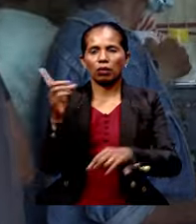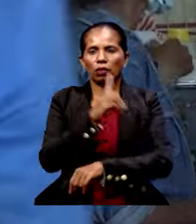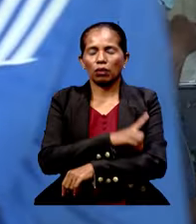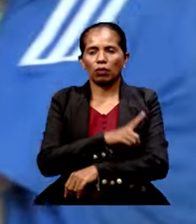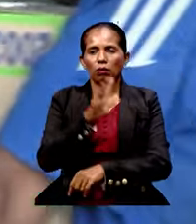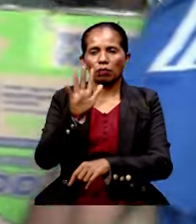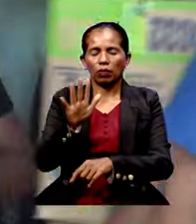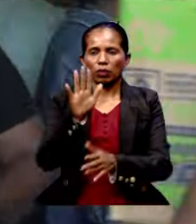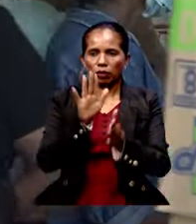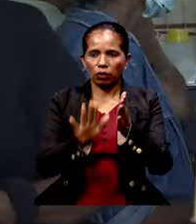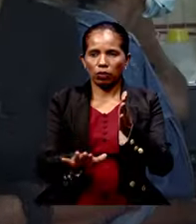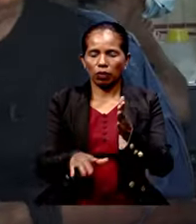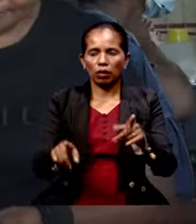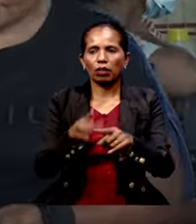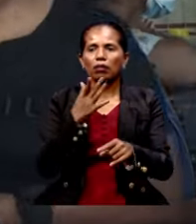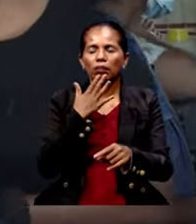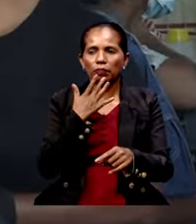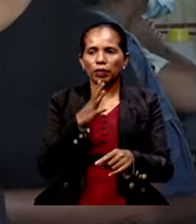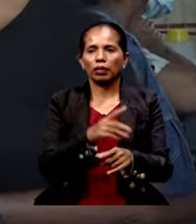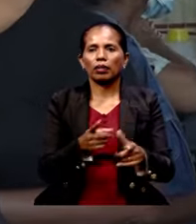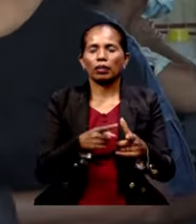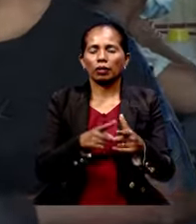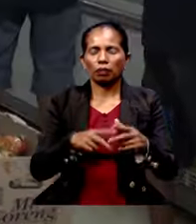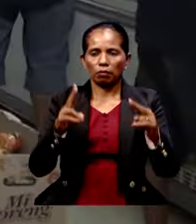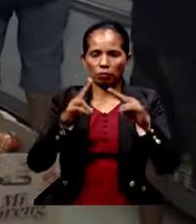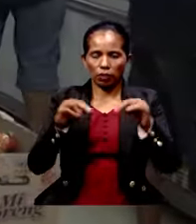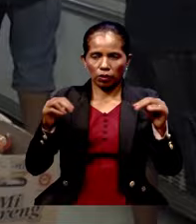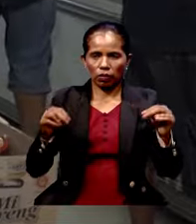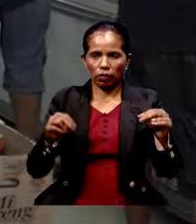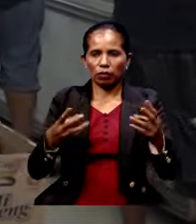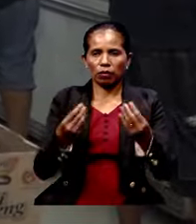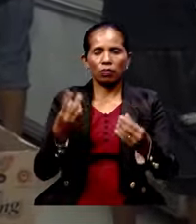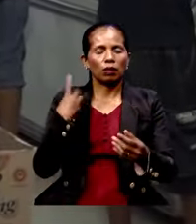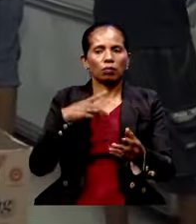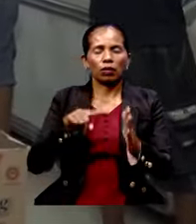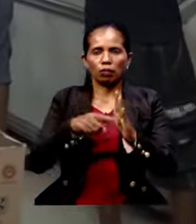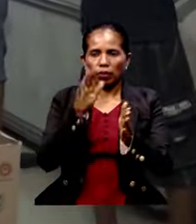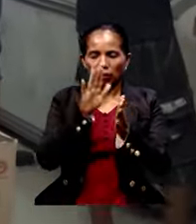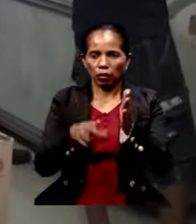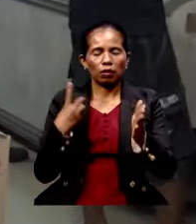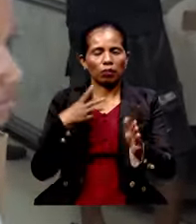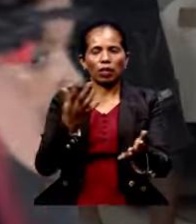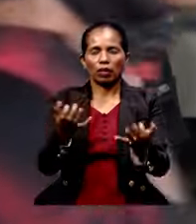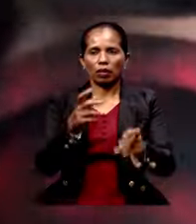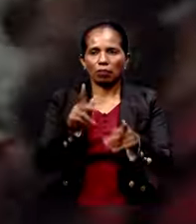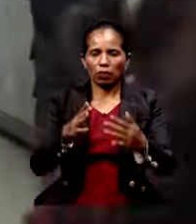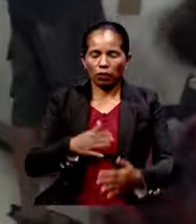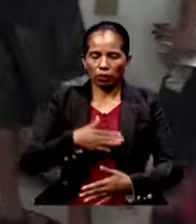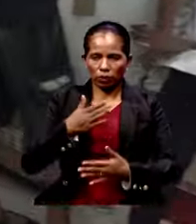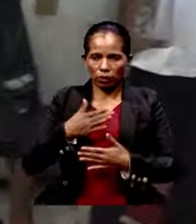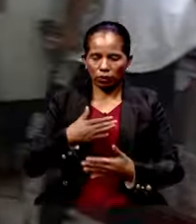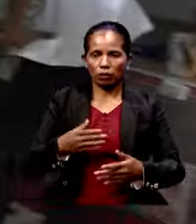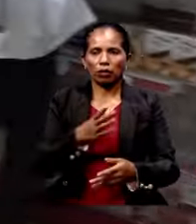presu a hu tung ane sang mas midar a mantolung terigu ame a hu tung tamba makara komunidade bele contente o presu ne